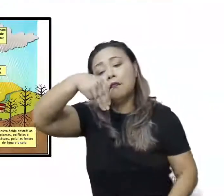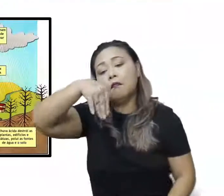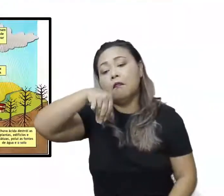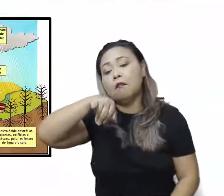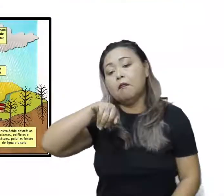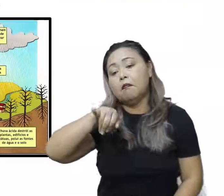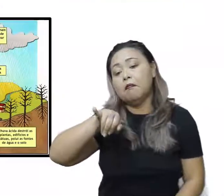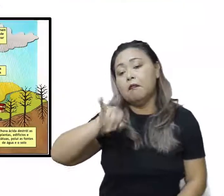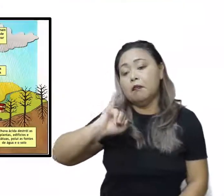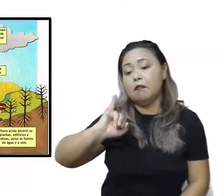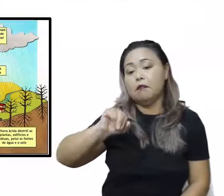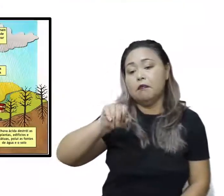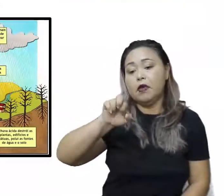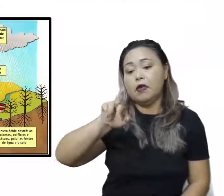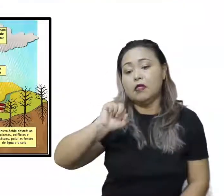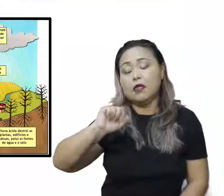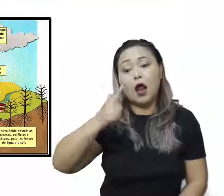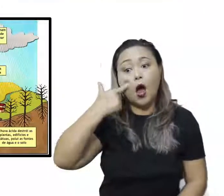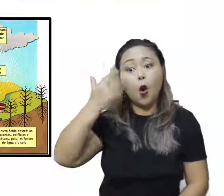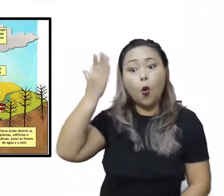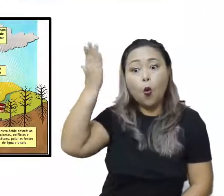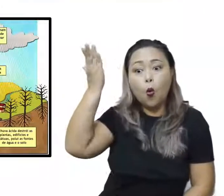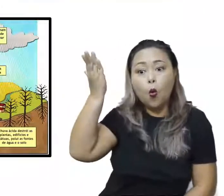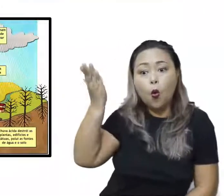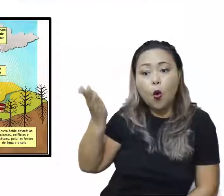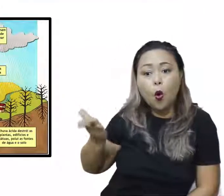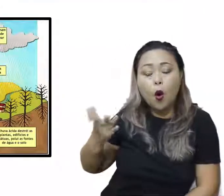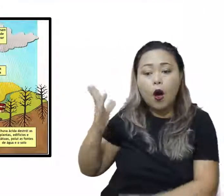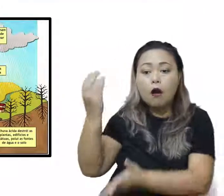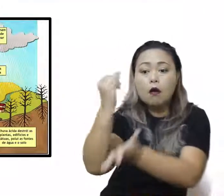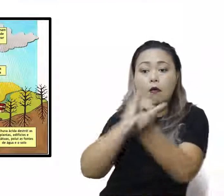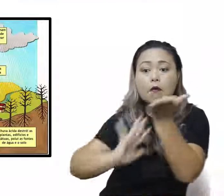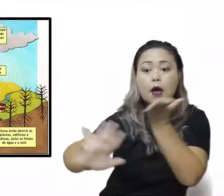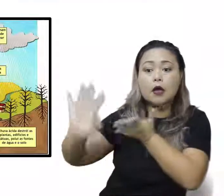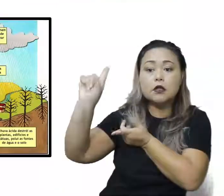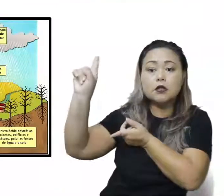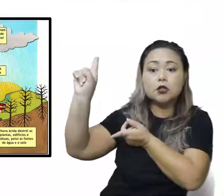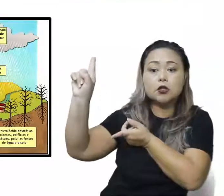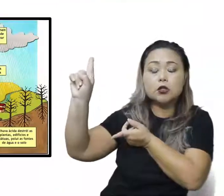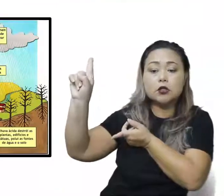Isso tudo vai trazer o quê? Vamos para a telinha ver essas imagens.